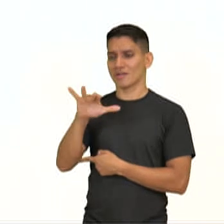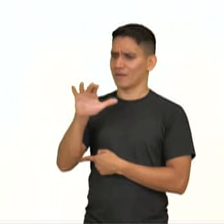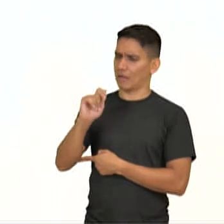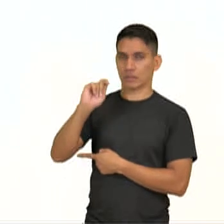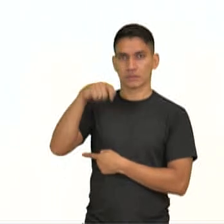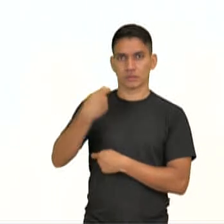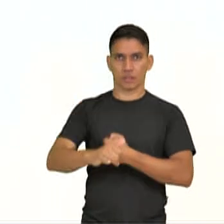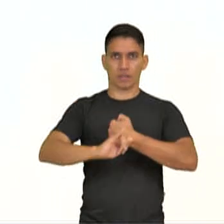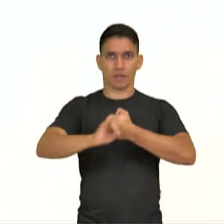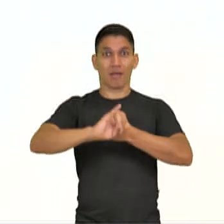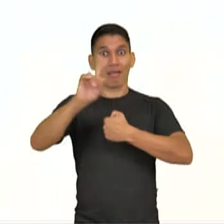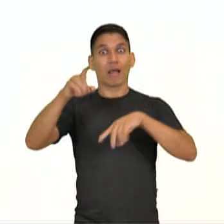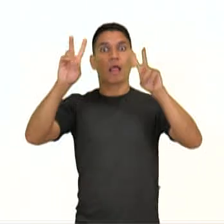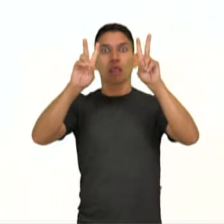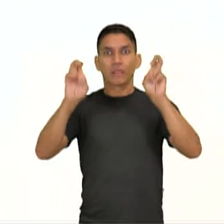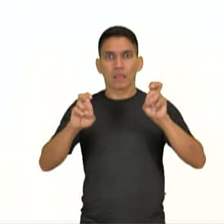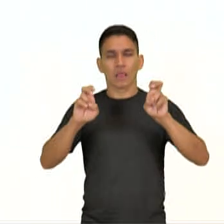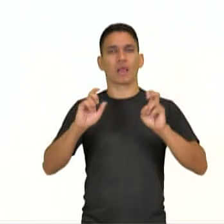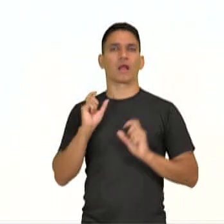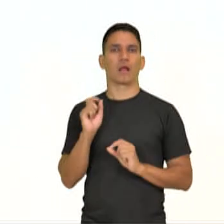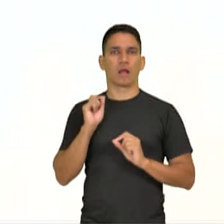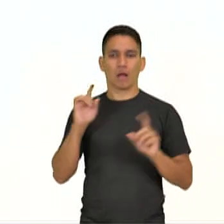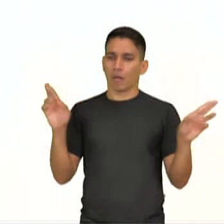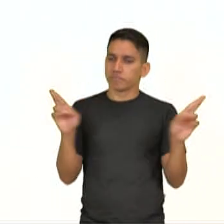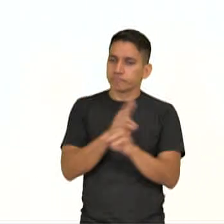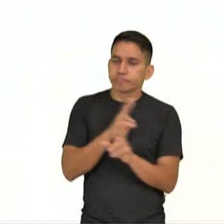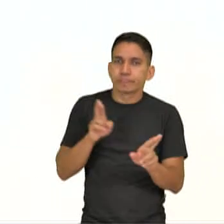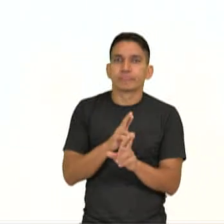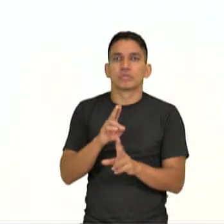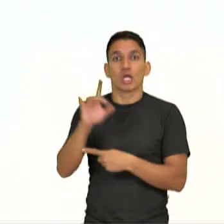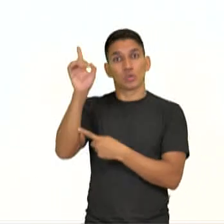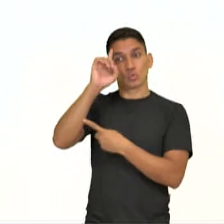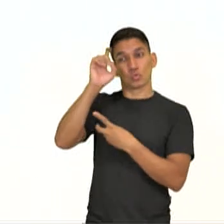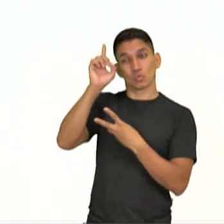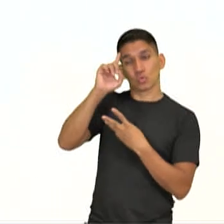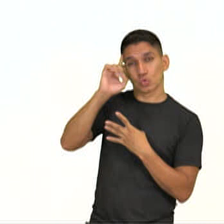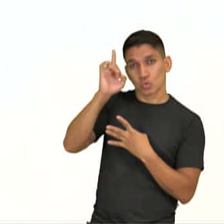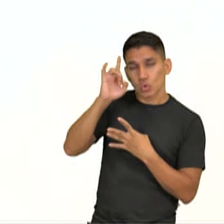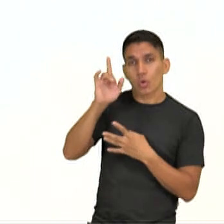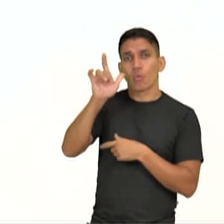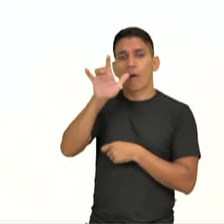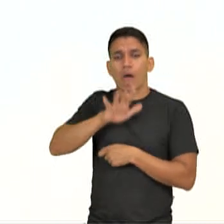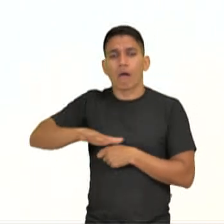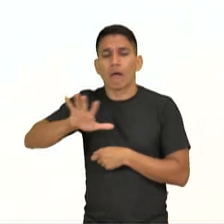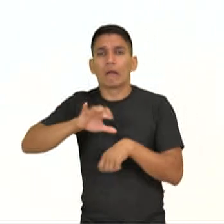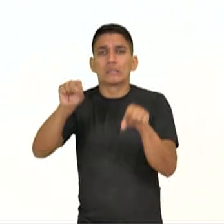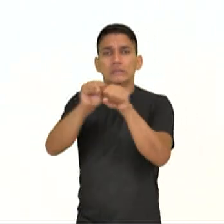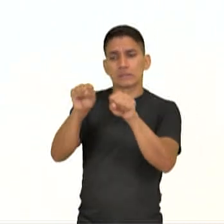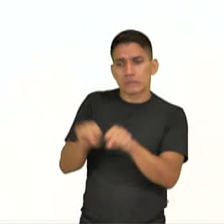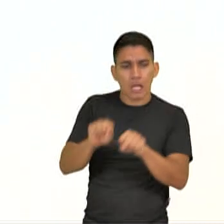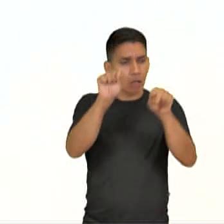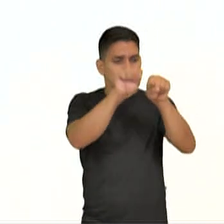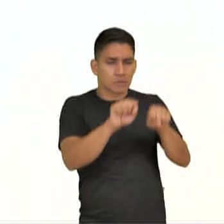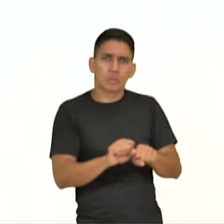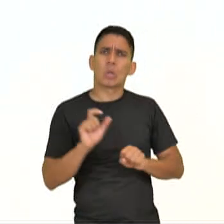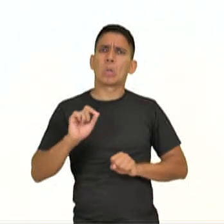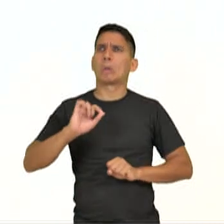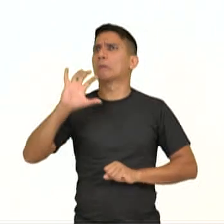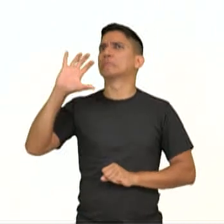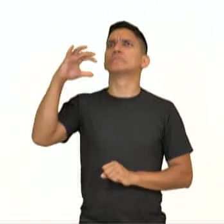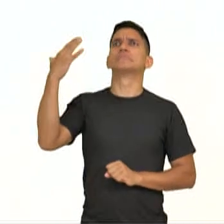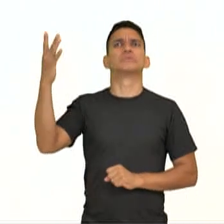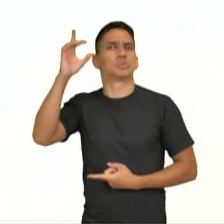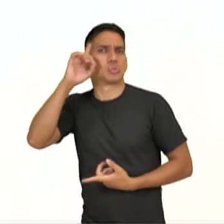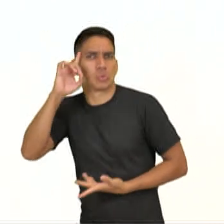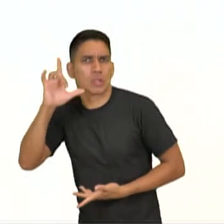um tema, né, ou assunto vinculado ao cotidiano nos microsistemas. Trata-se de situações corriqueiras,